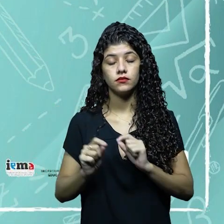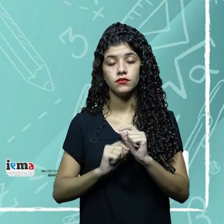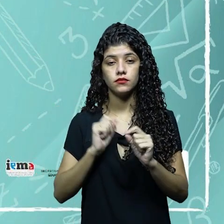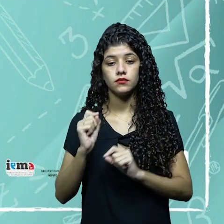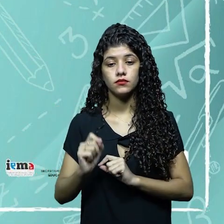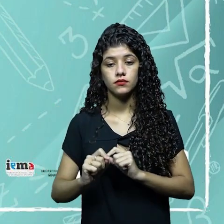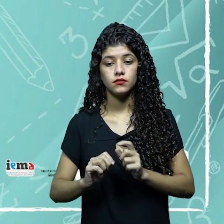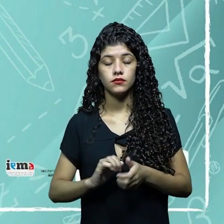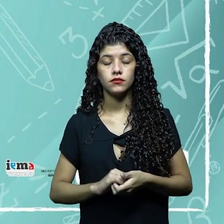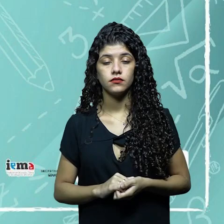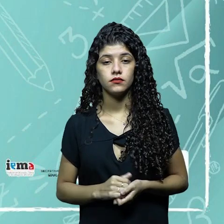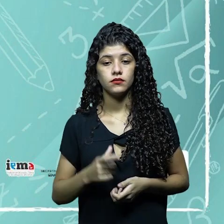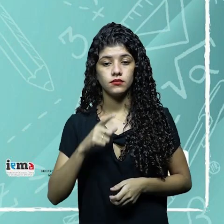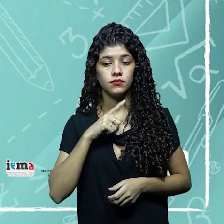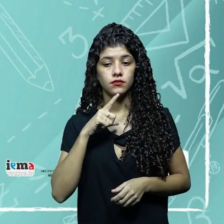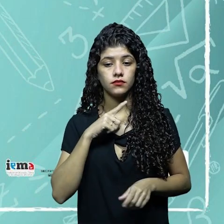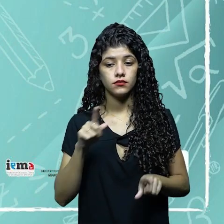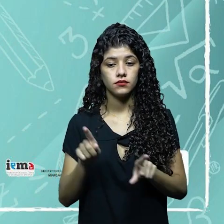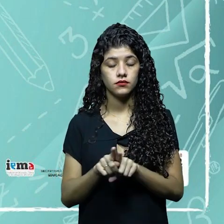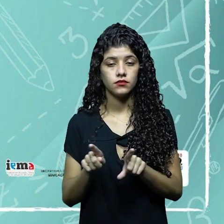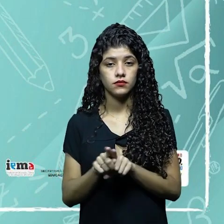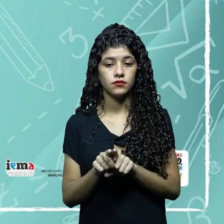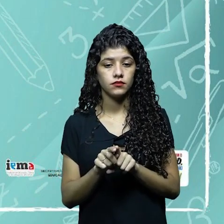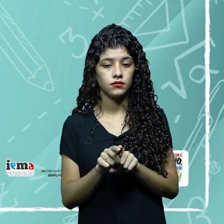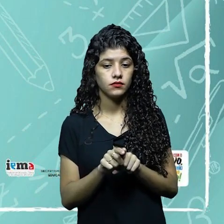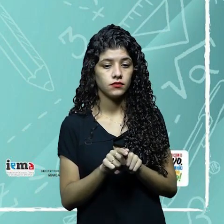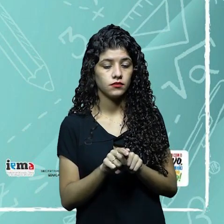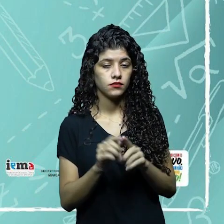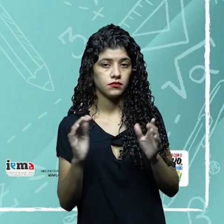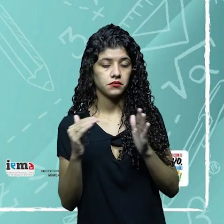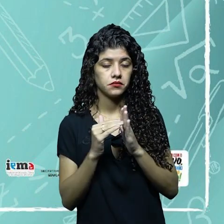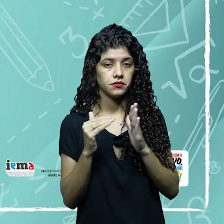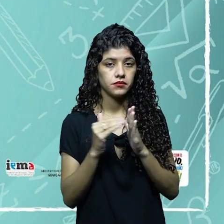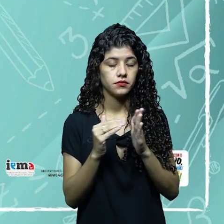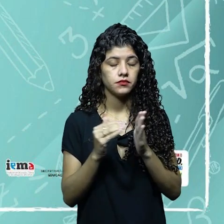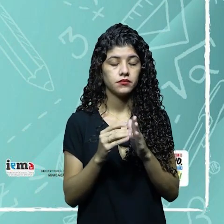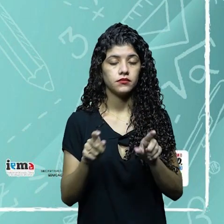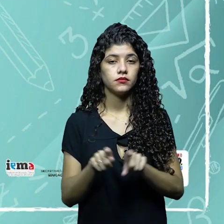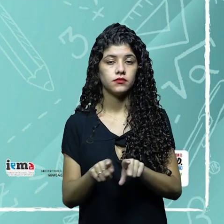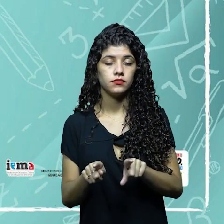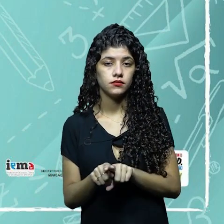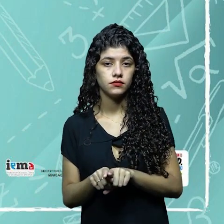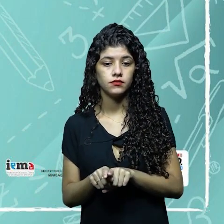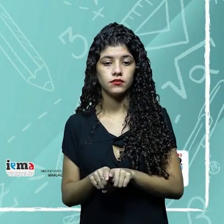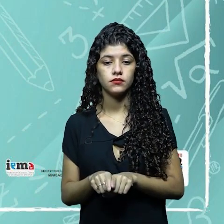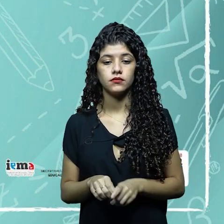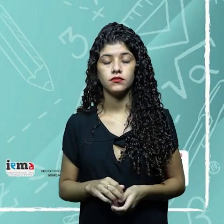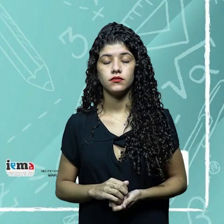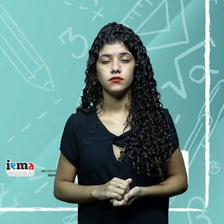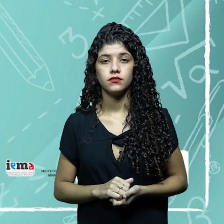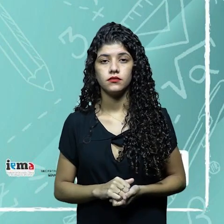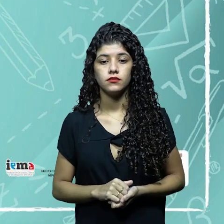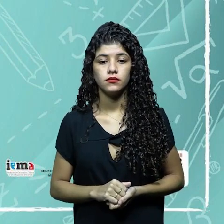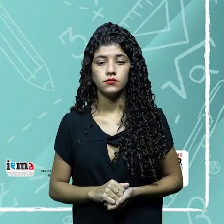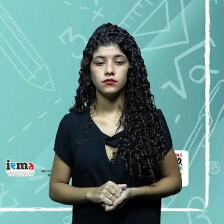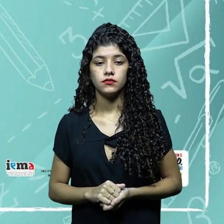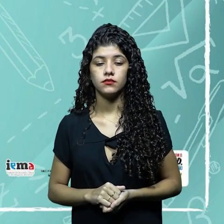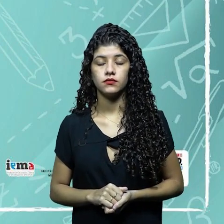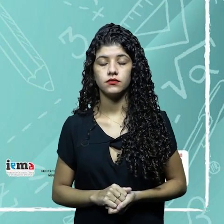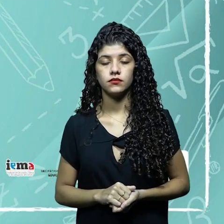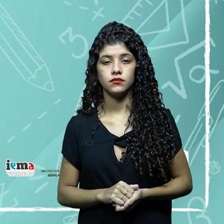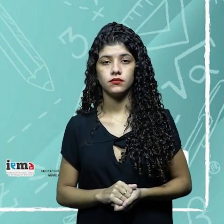mas como eu trouxe aqui, até fazer essa demarcação de limites, né, de um